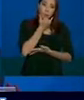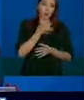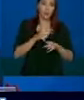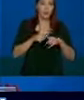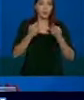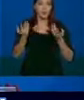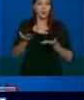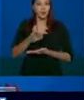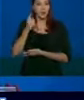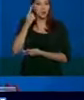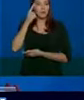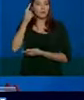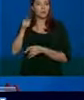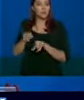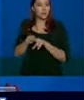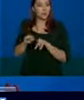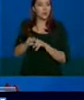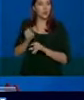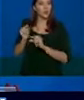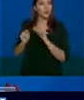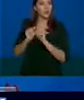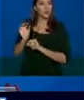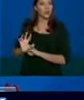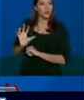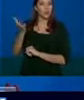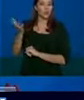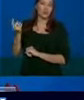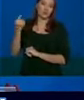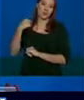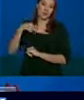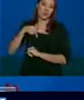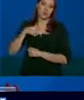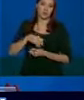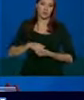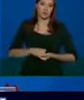Agora, pensem também no que está acontecendo do lado de cá.